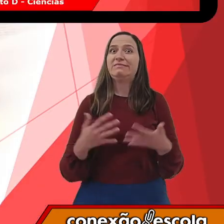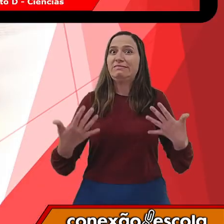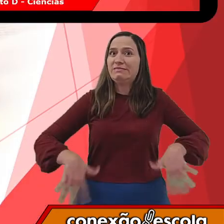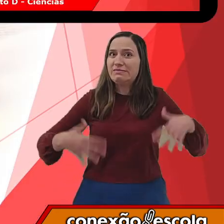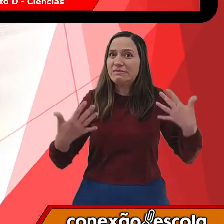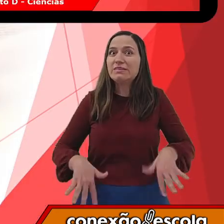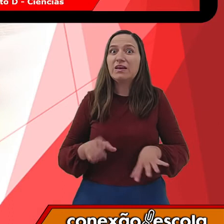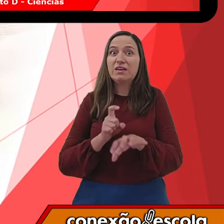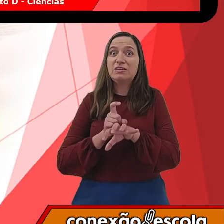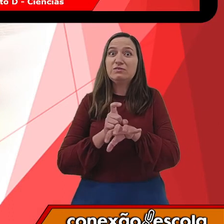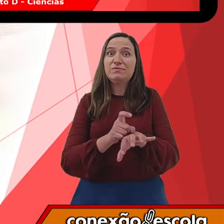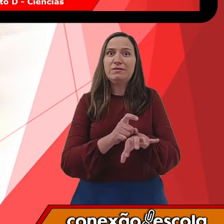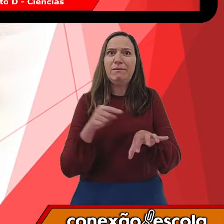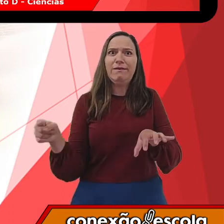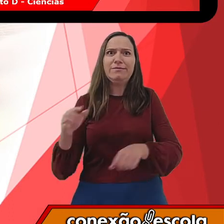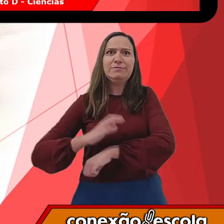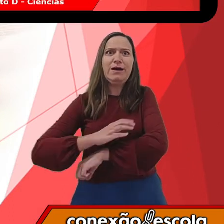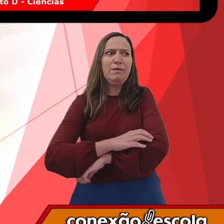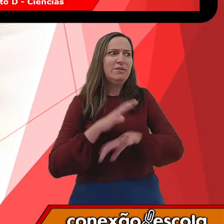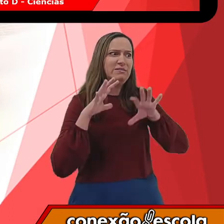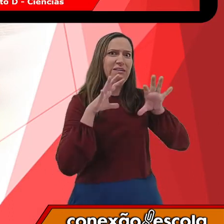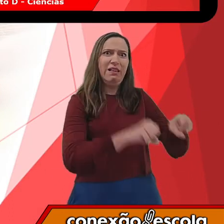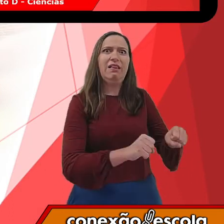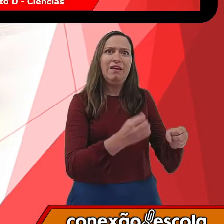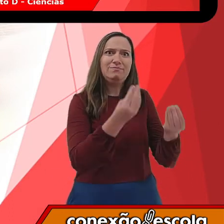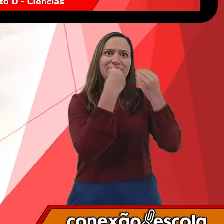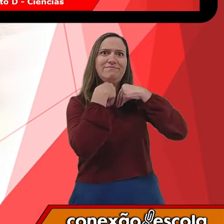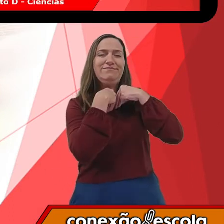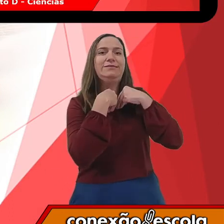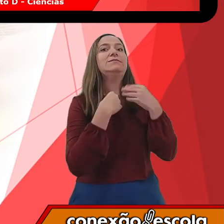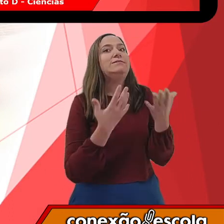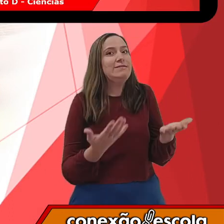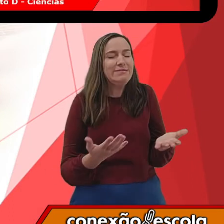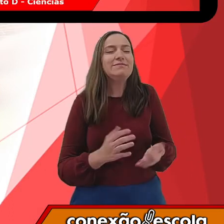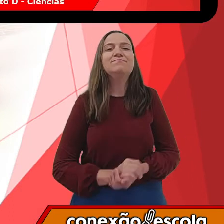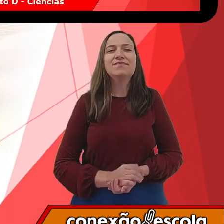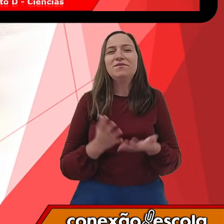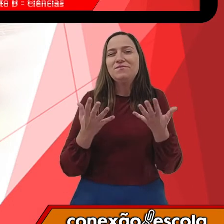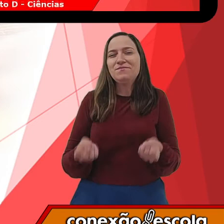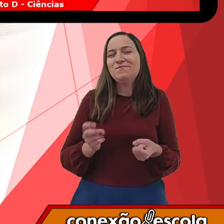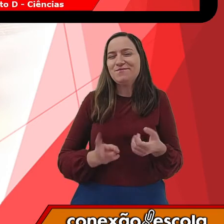Ai, o escorpião já era. Vamos continuar com a cadeia alimentar?